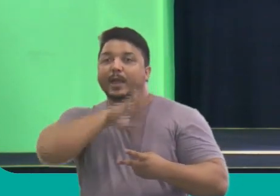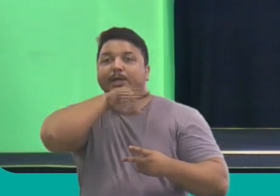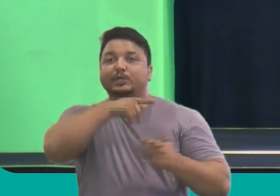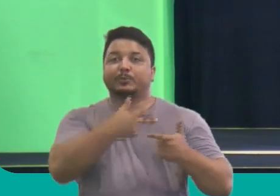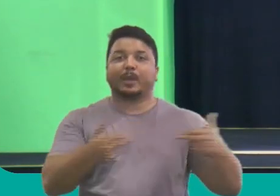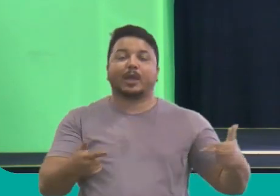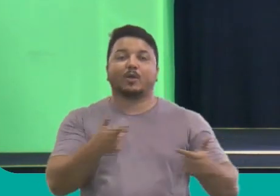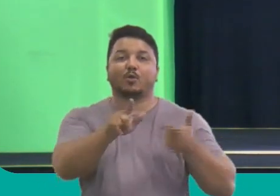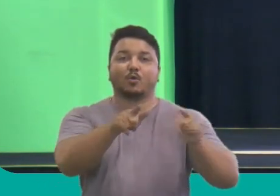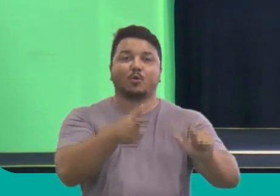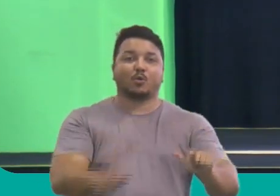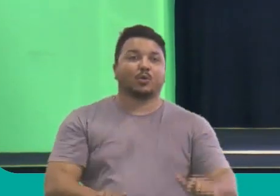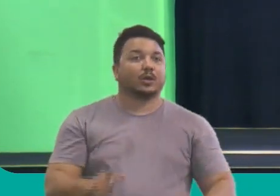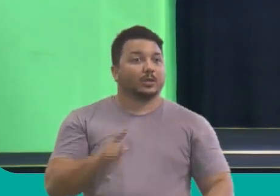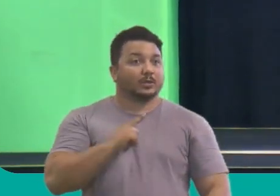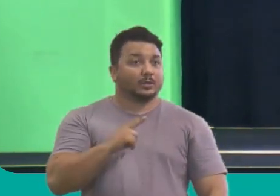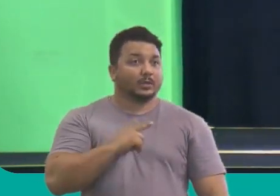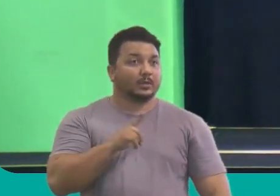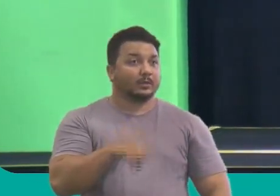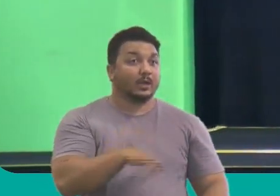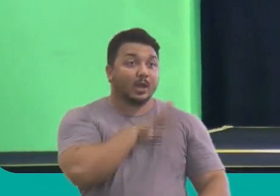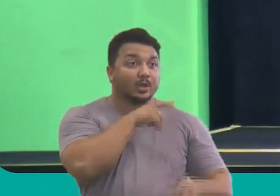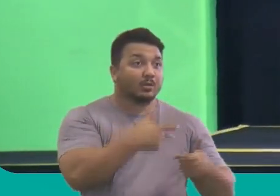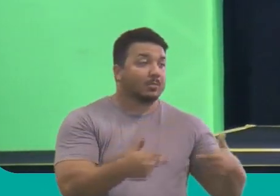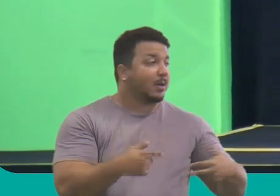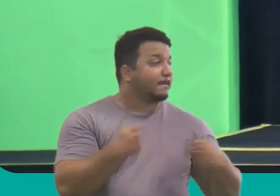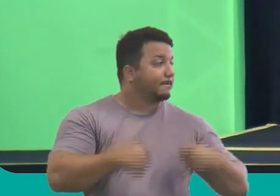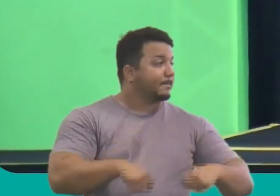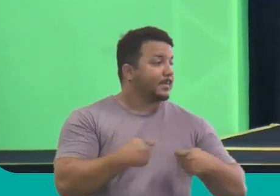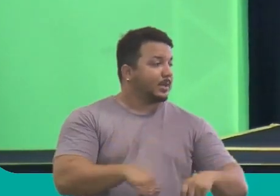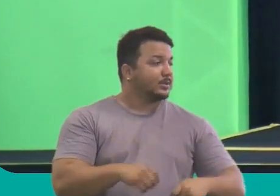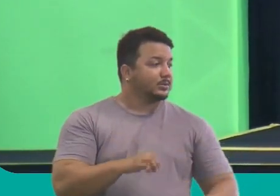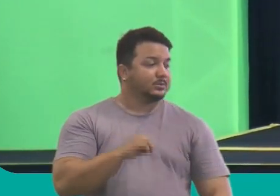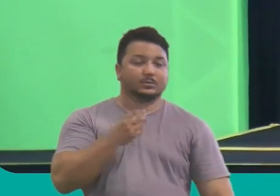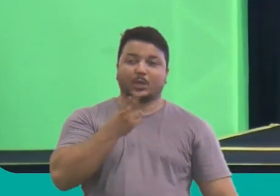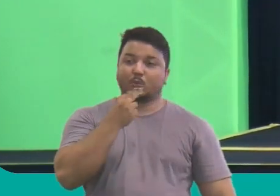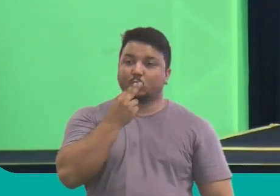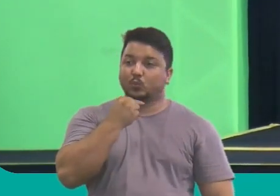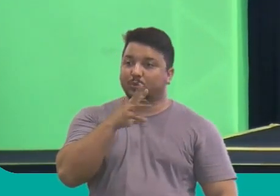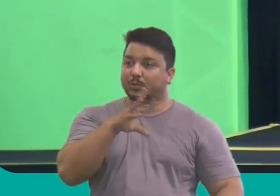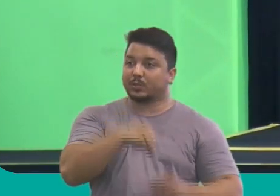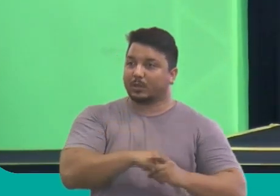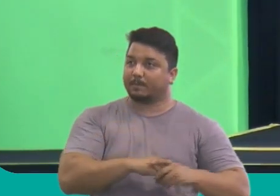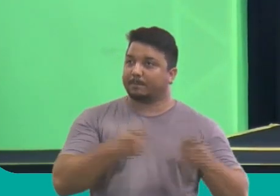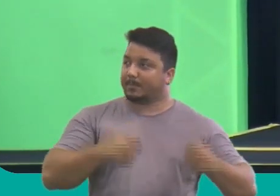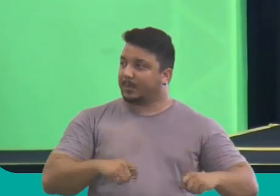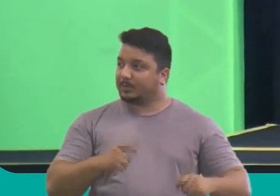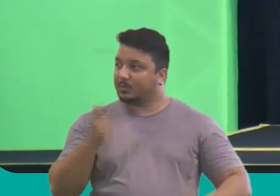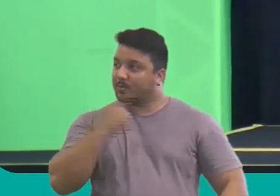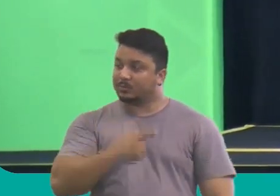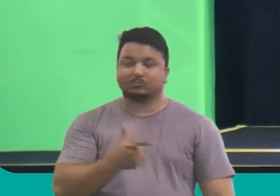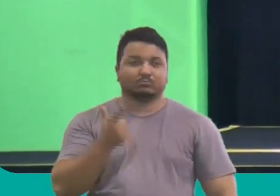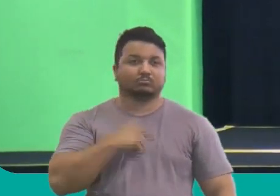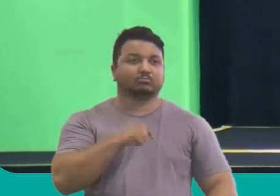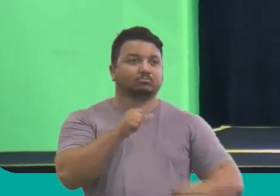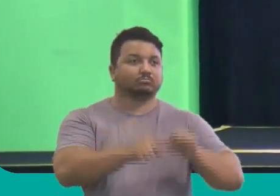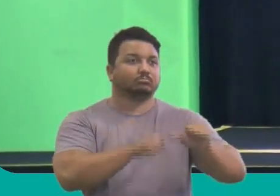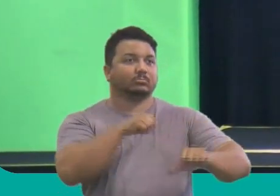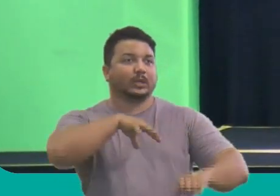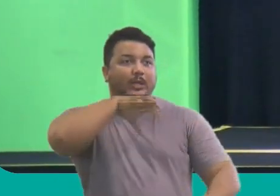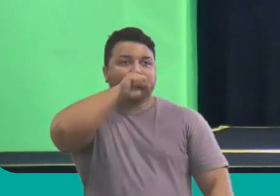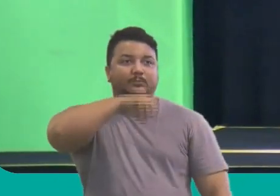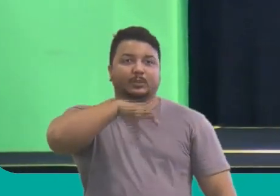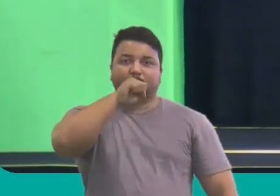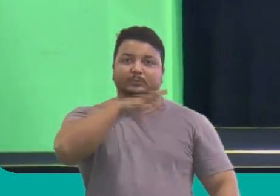animais aquáticos, que esses animais eles vão precisar desses nutrientes, desse oxigênio, para poder fazer seu processo